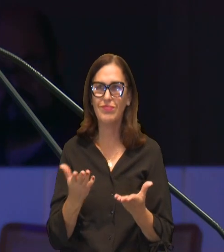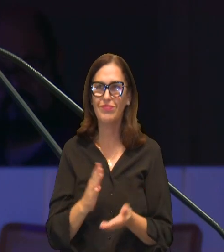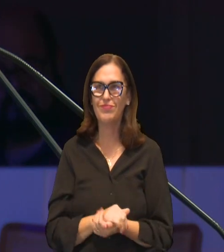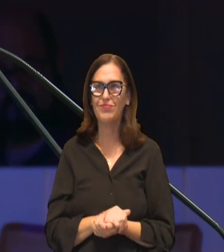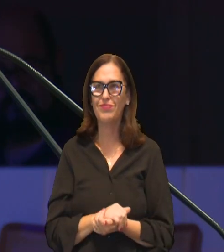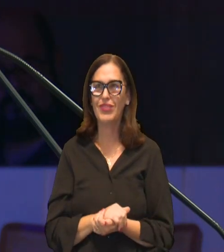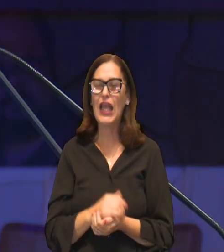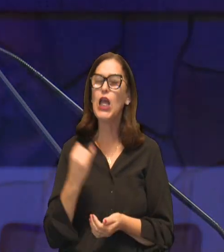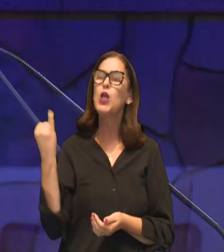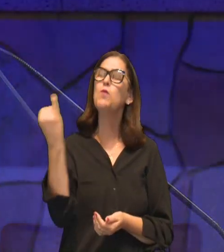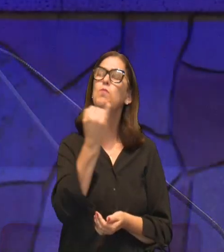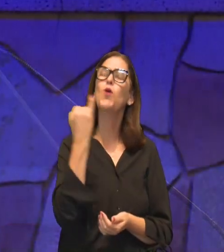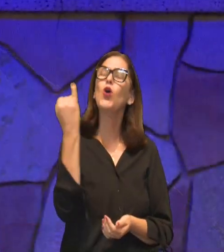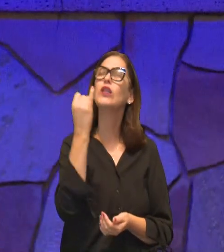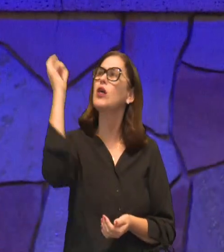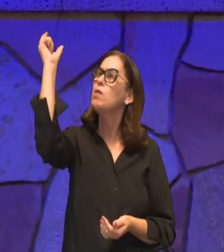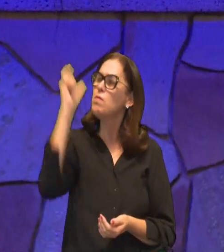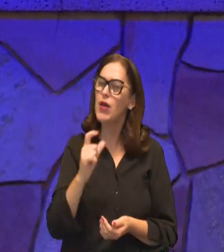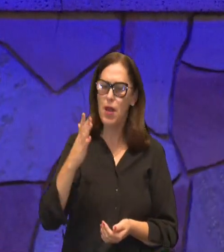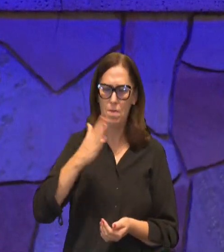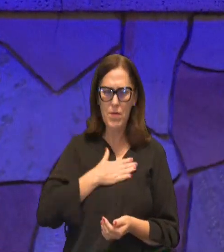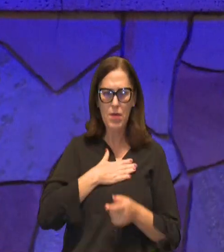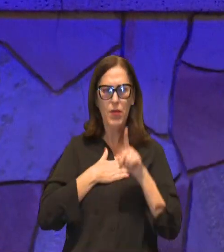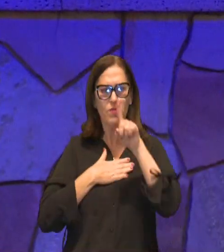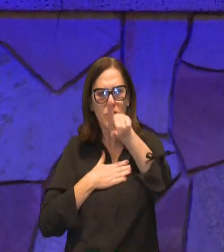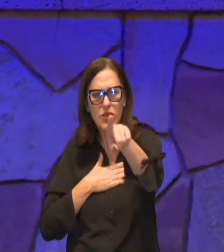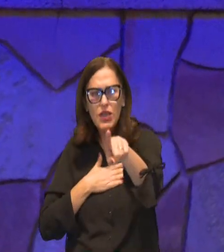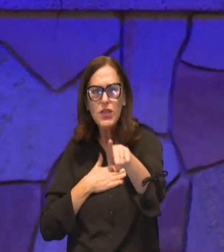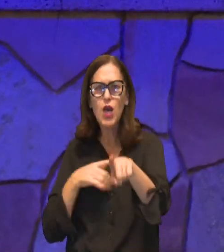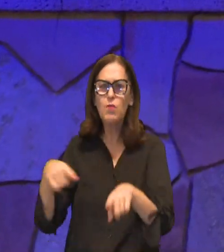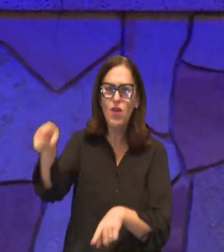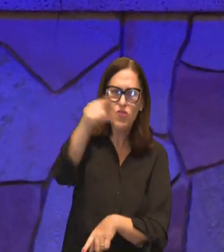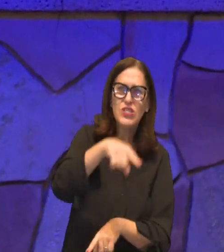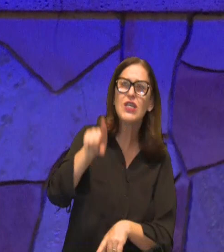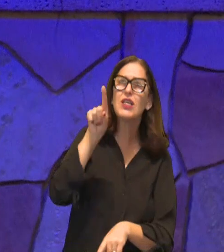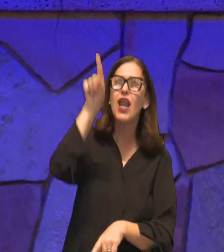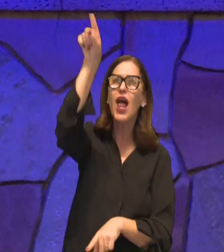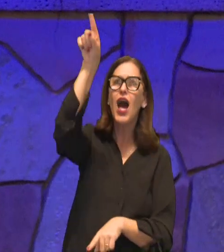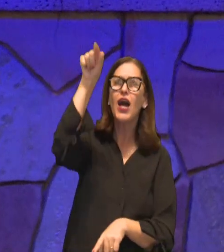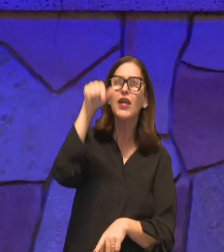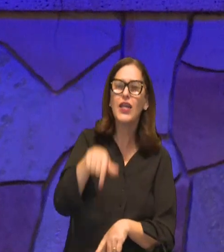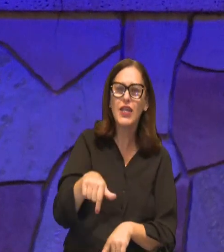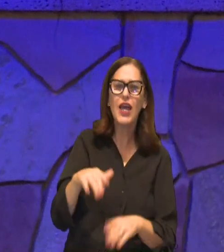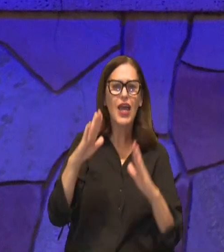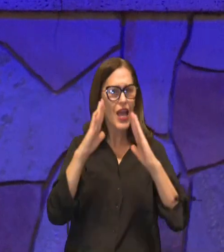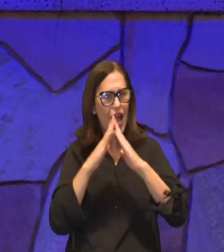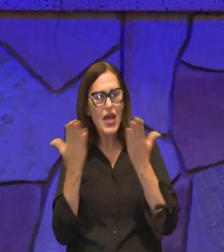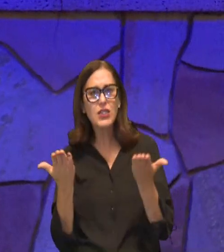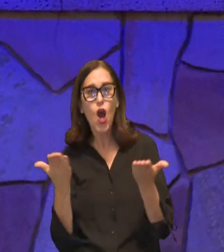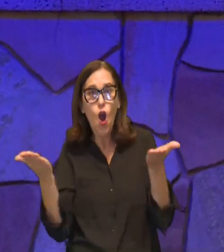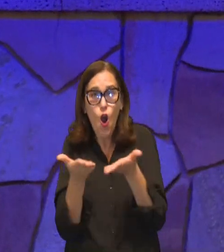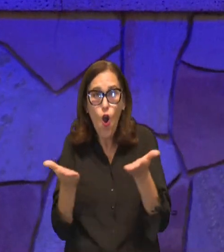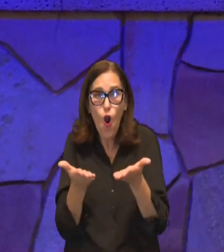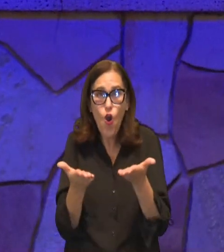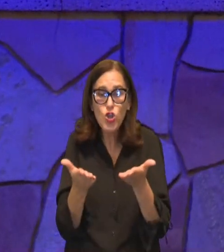Que importância tem essa palavra para mim, para você, para vocês aí da galeria, para você que está em casa hoje? Porque a Bíblia, queridos, a